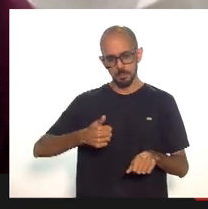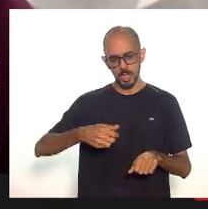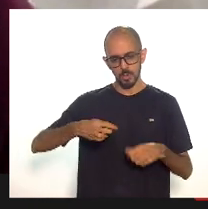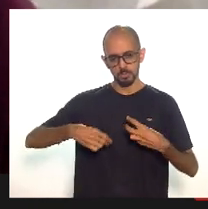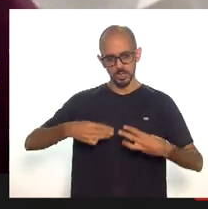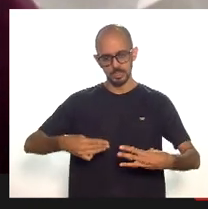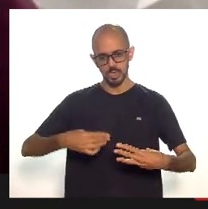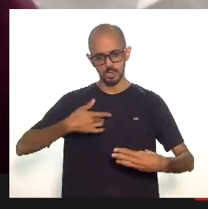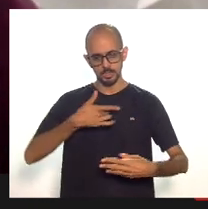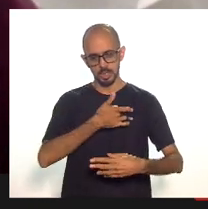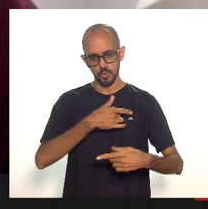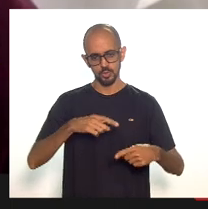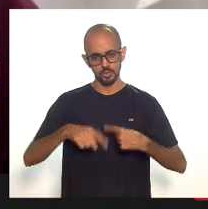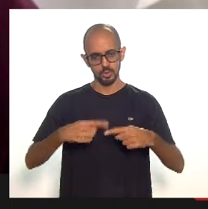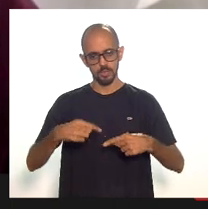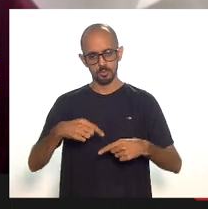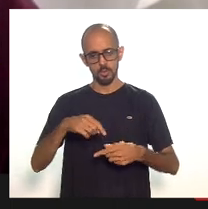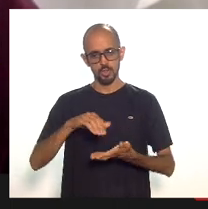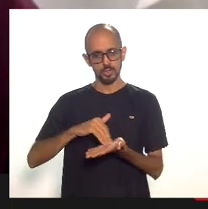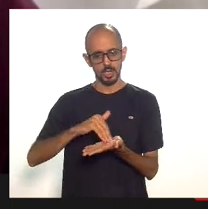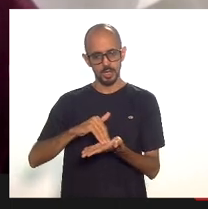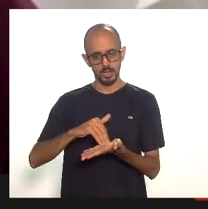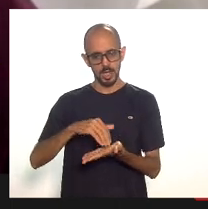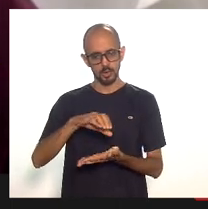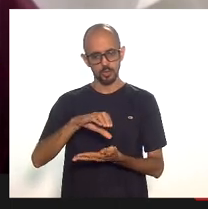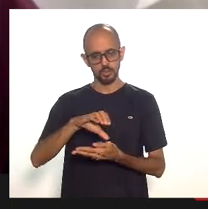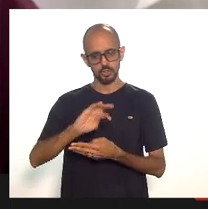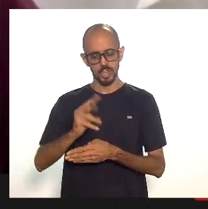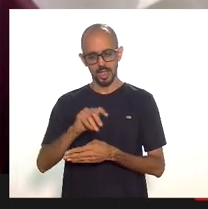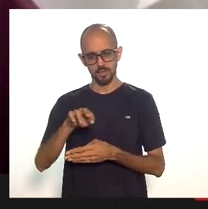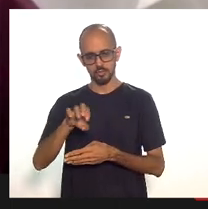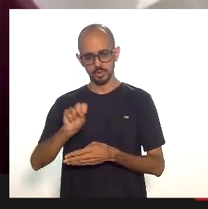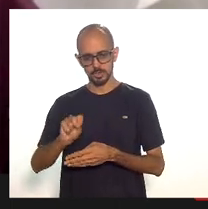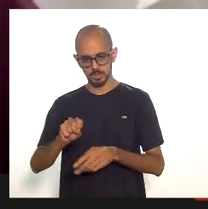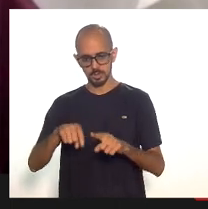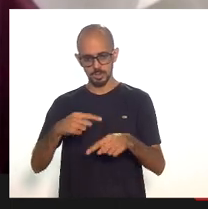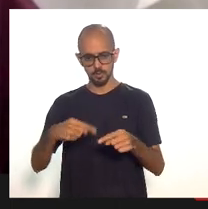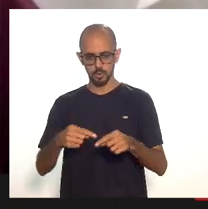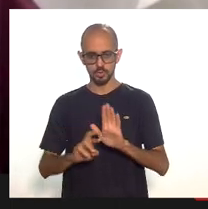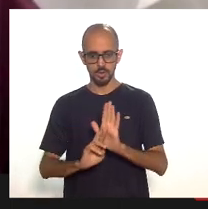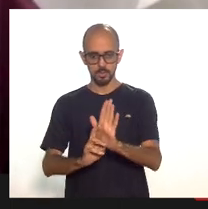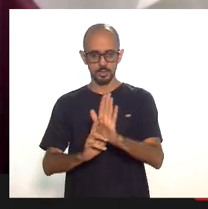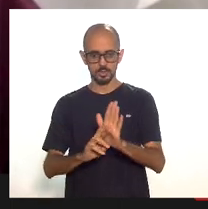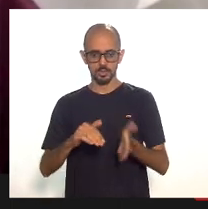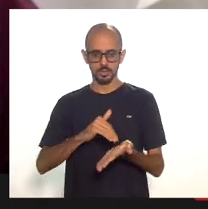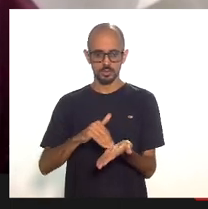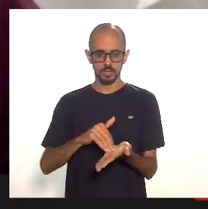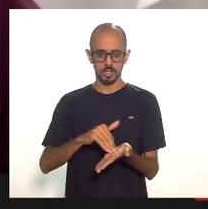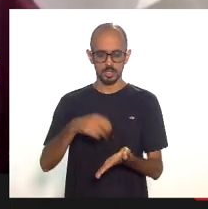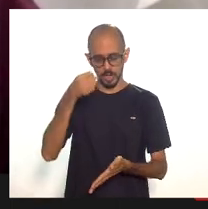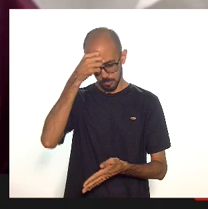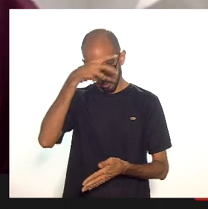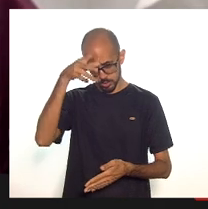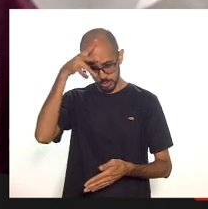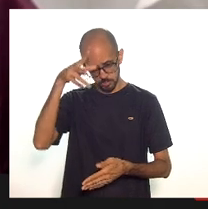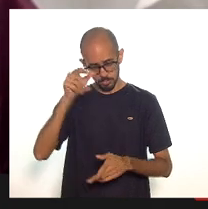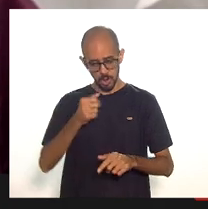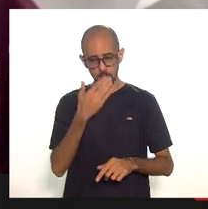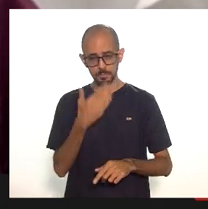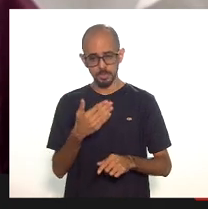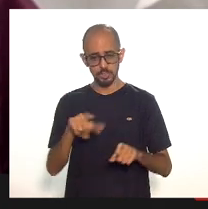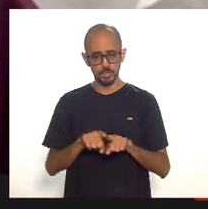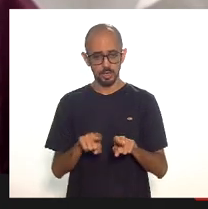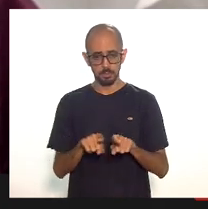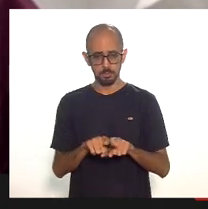secretário Carlos Chaves, e em seguida a representação da Secretaria Municipal, pedindo